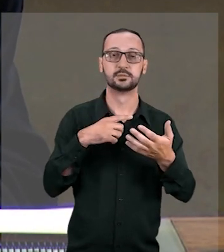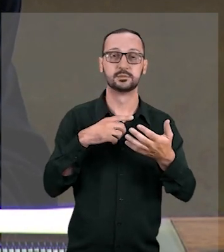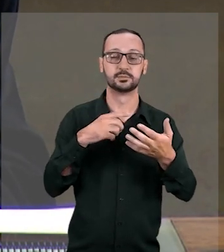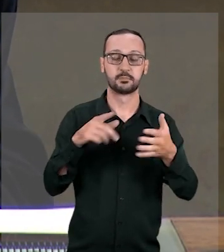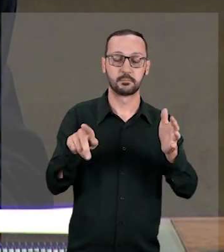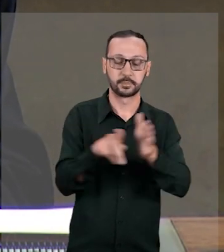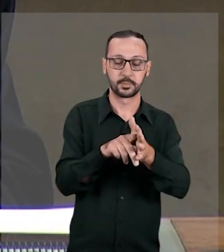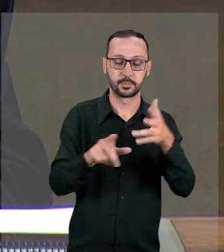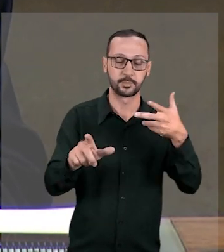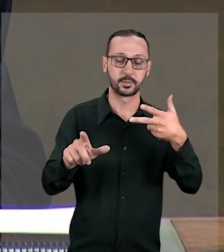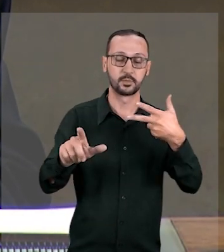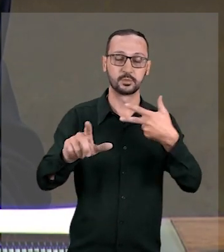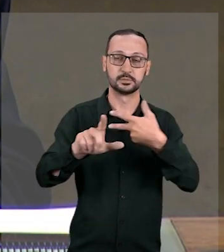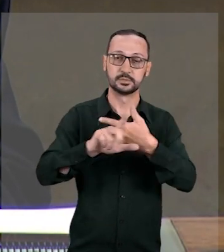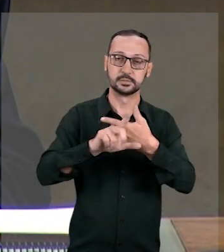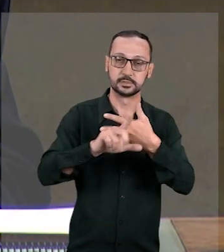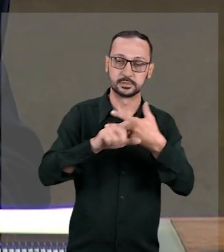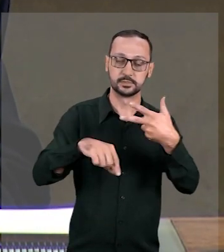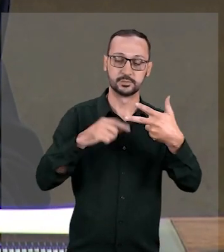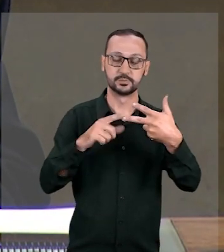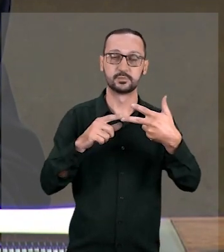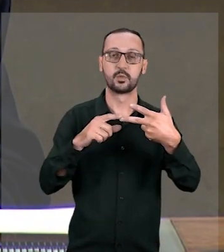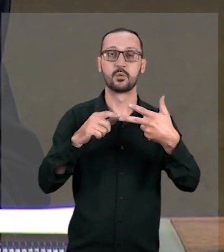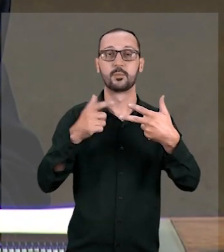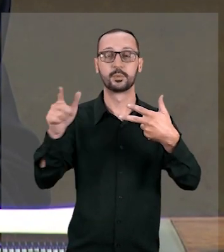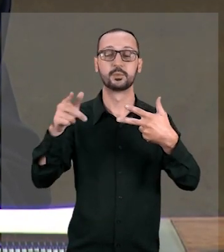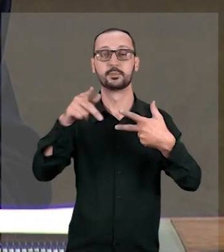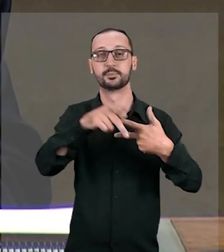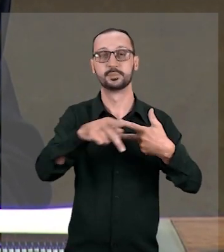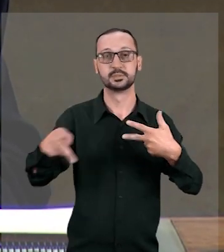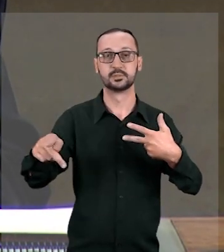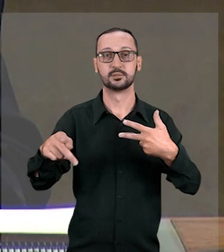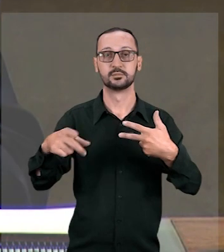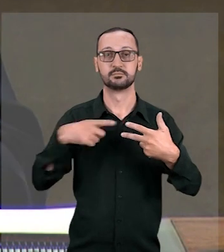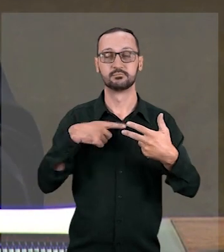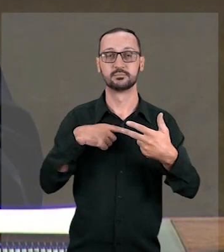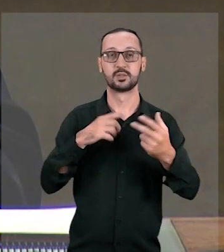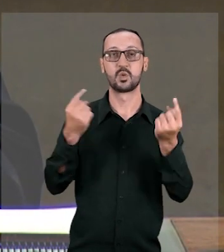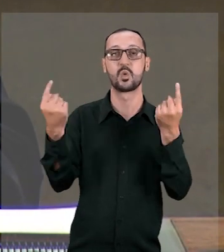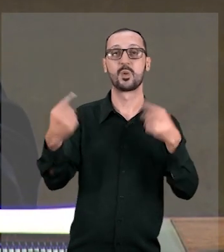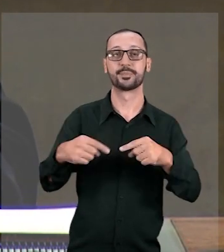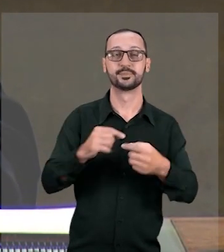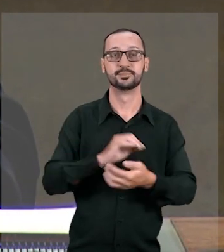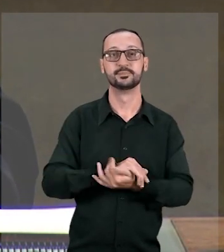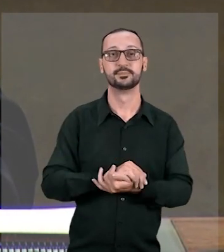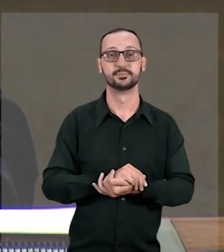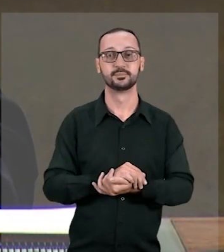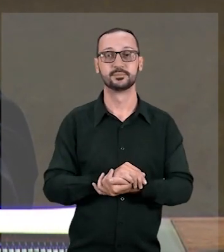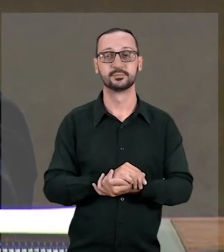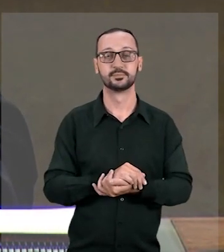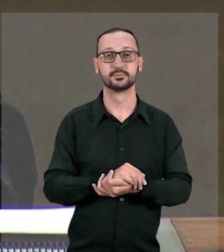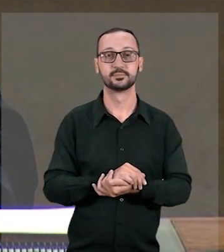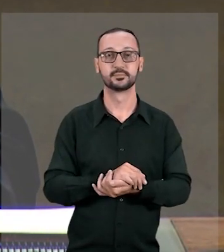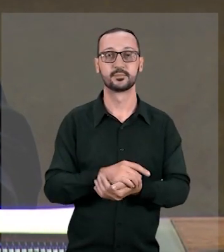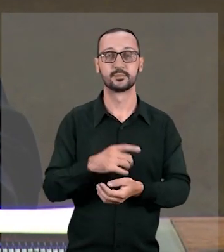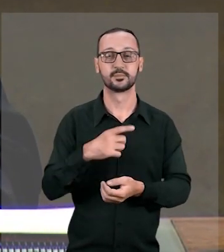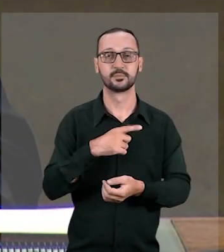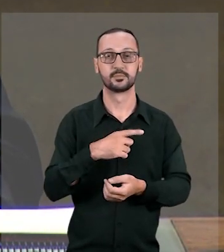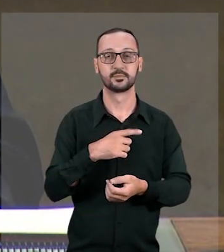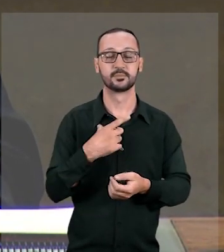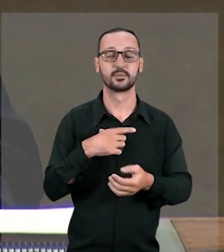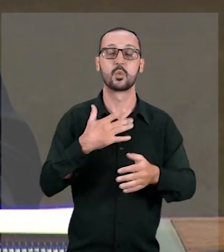pelo Legislativo ou pelo Presidente da República. É uma competência que deve ser exercida com